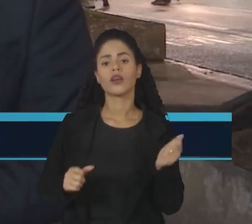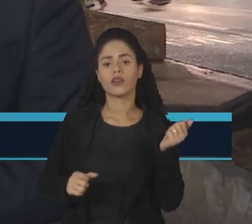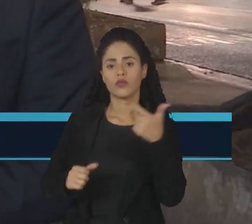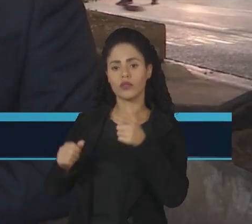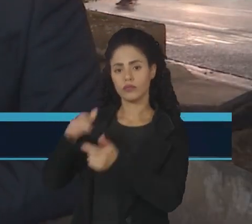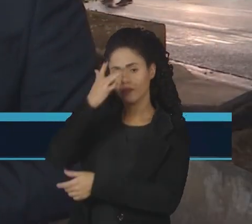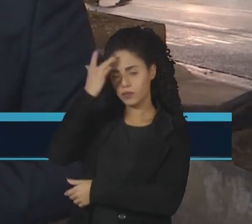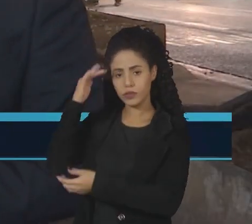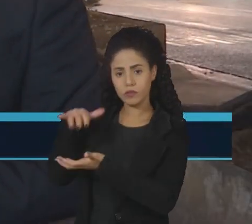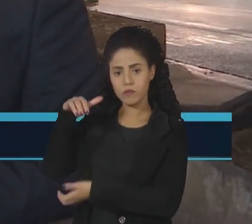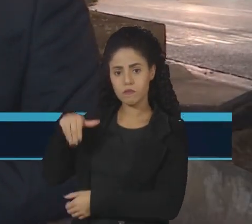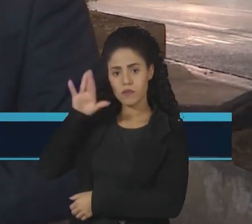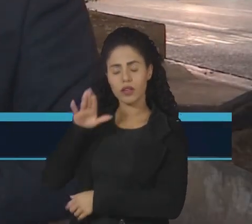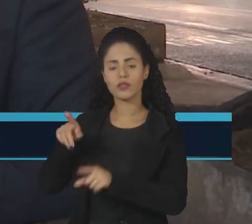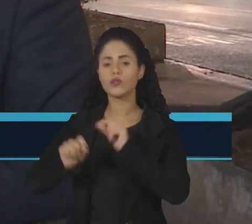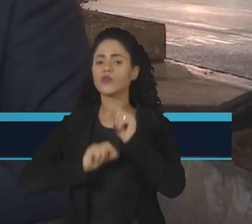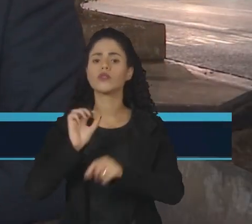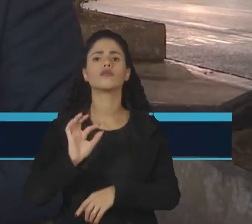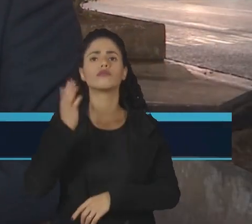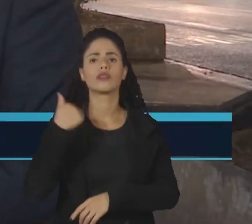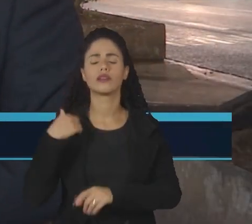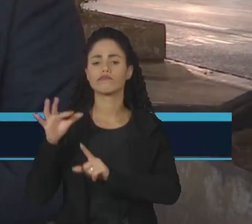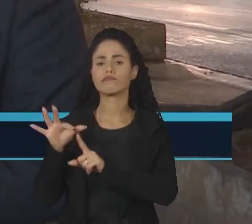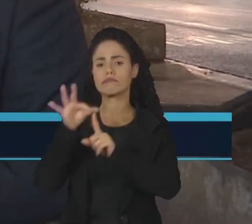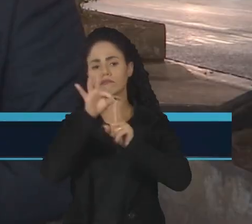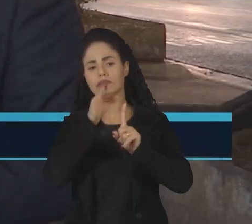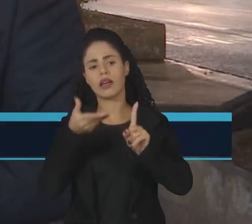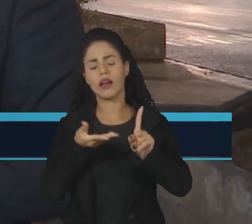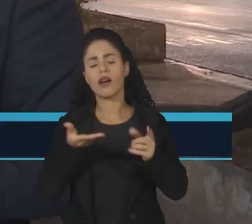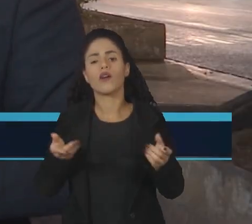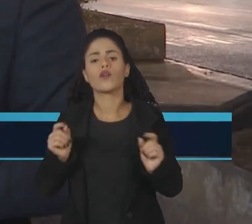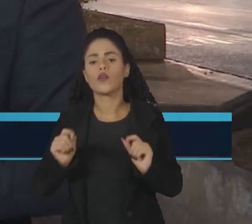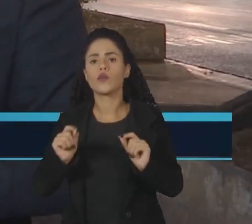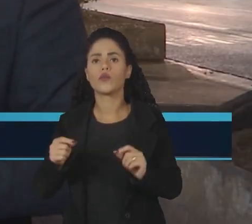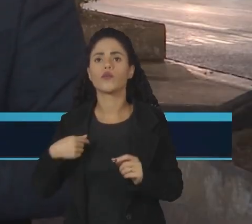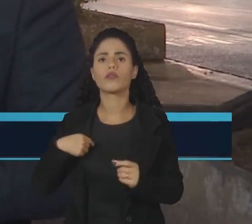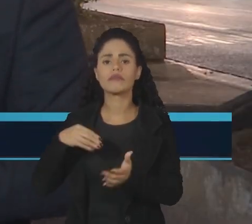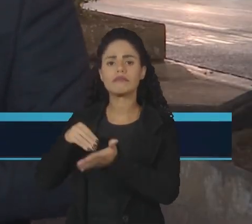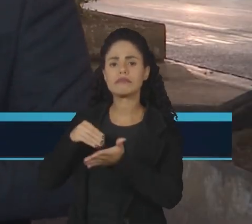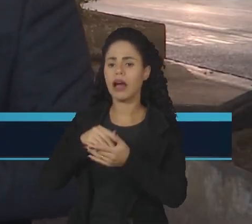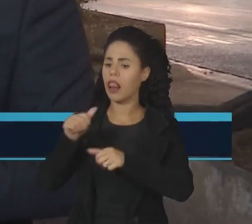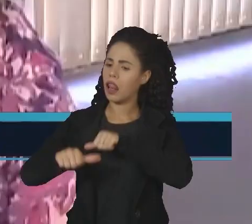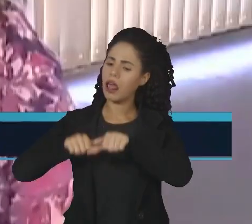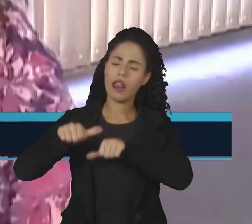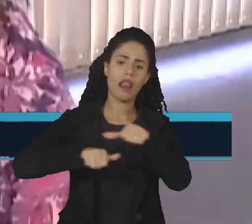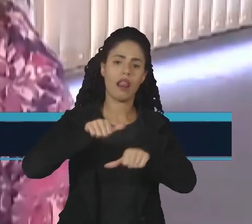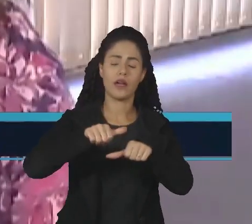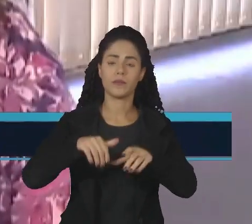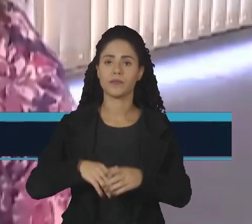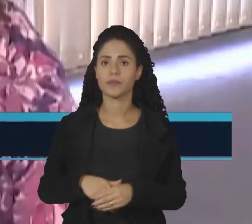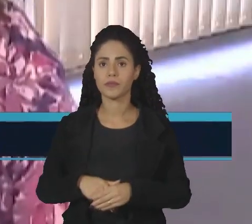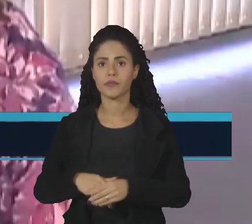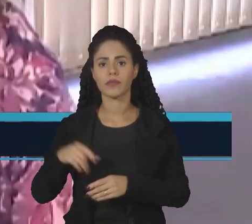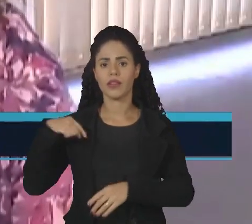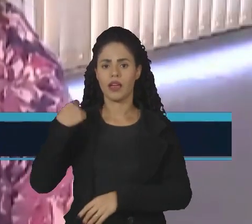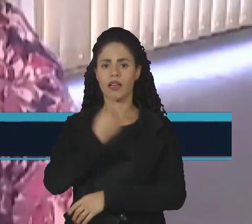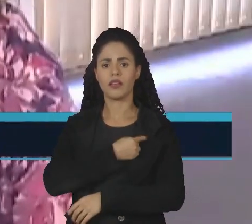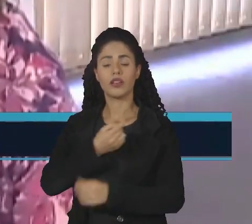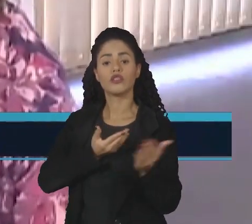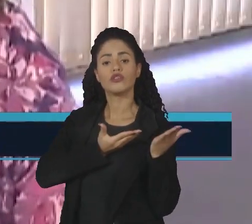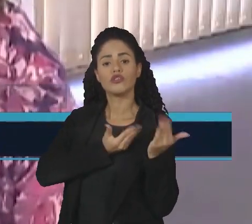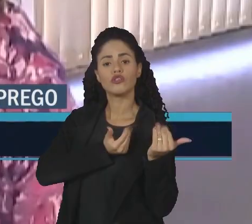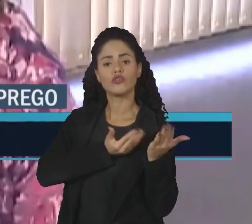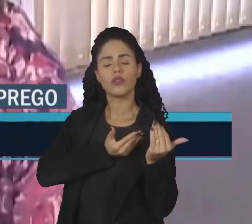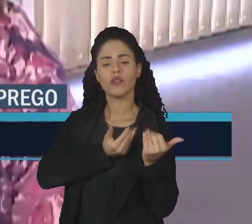mais velhos. Sinal que as prioridades no mercado de trabalho estão mudando rápido. Nunca a gente teve tanta gente jovem